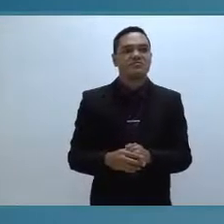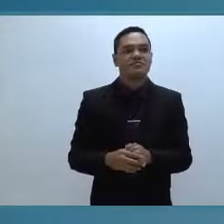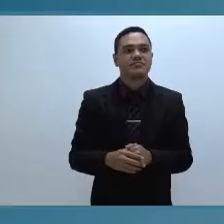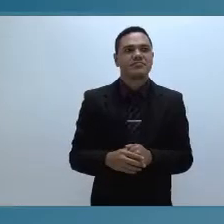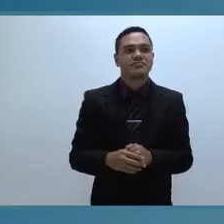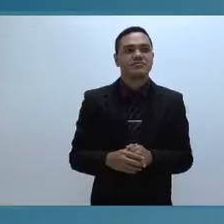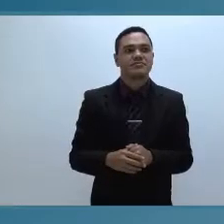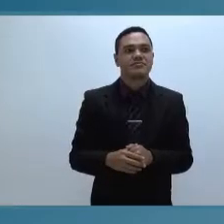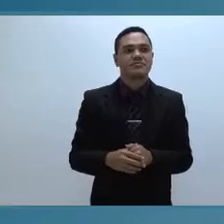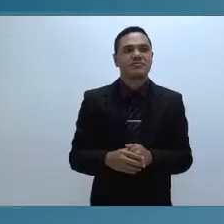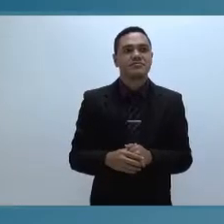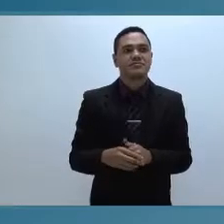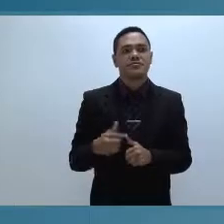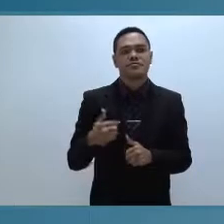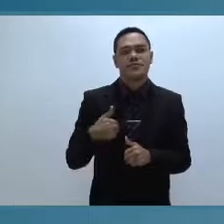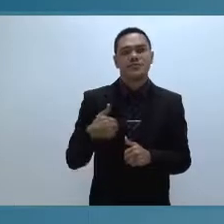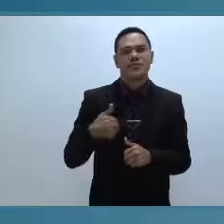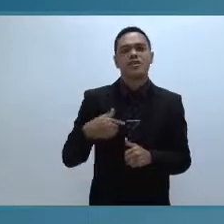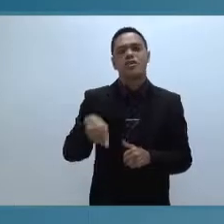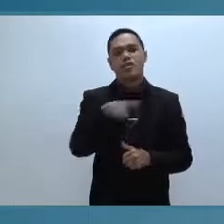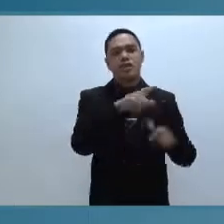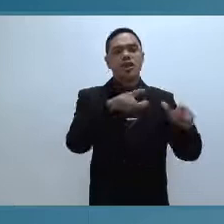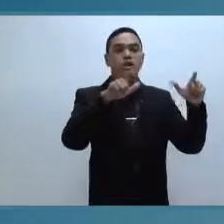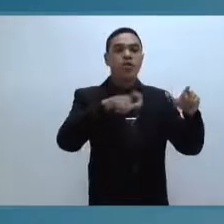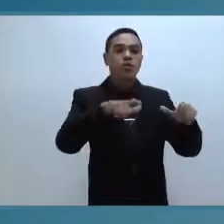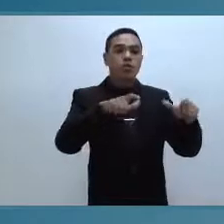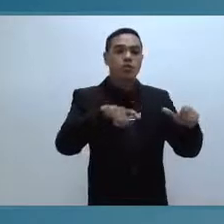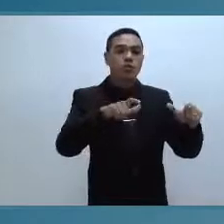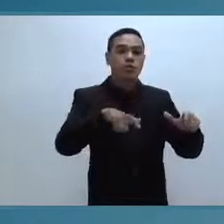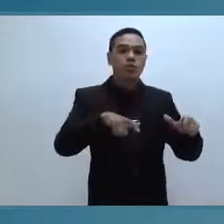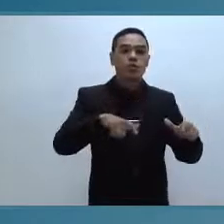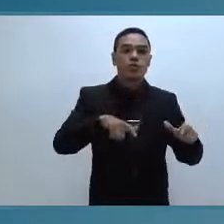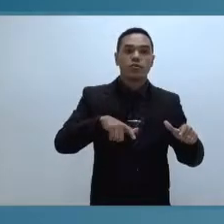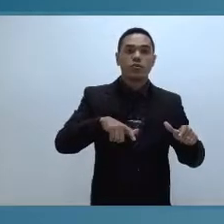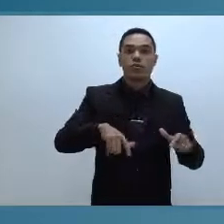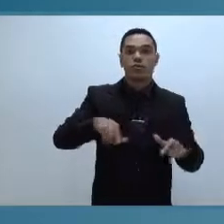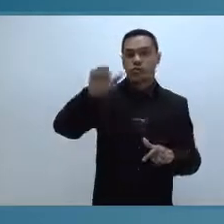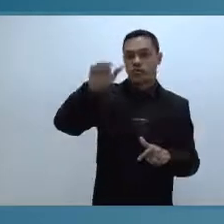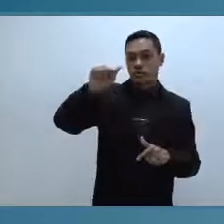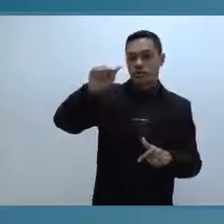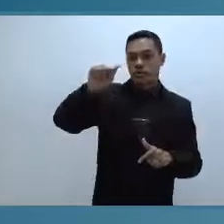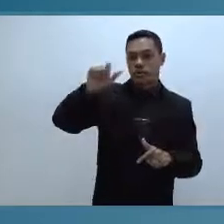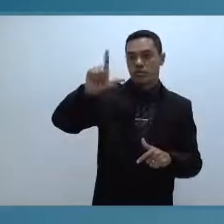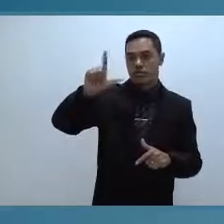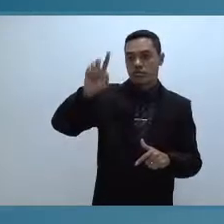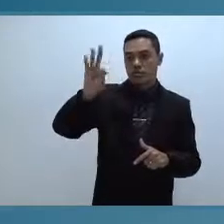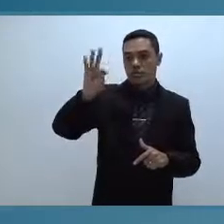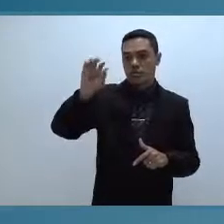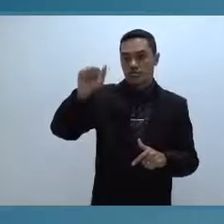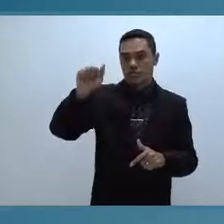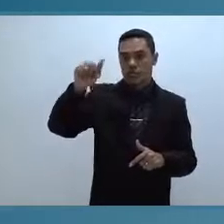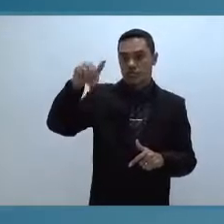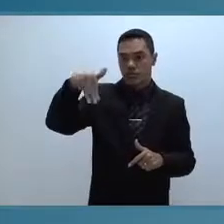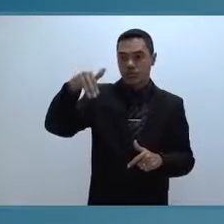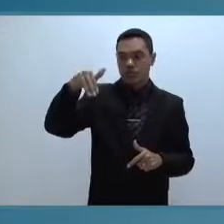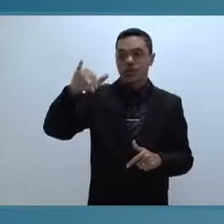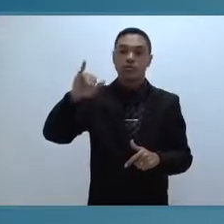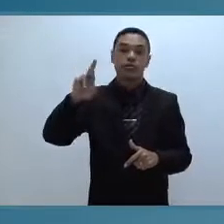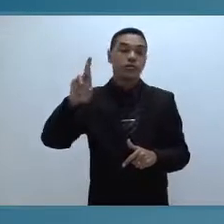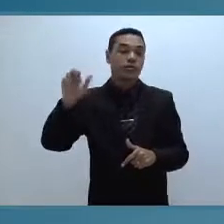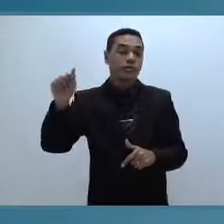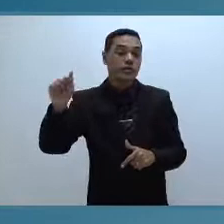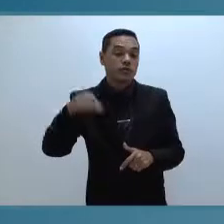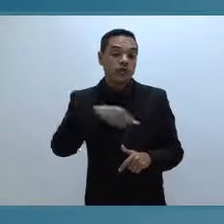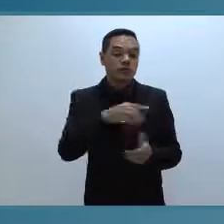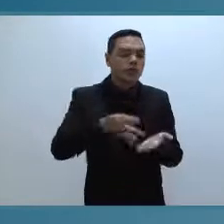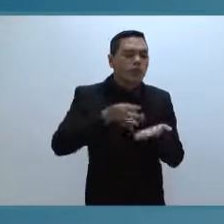em Altamira no sábado, tomando café no hotel, e ela chegou cedo e disse que ainda voltaria